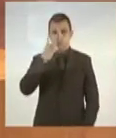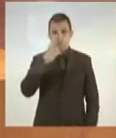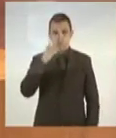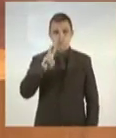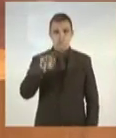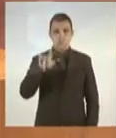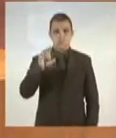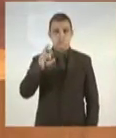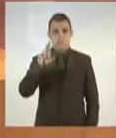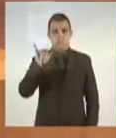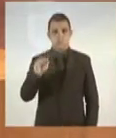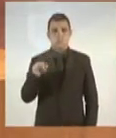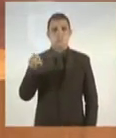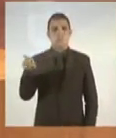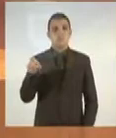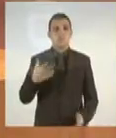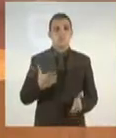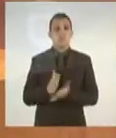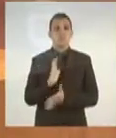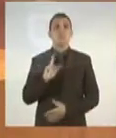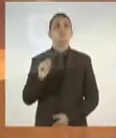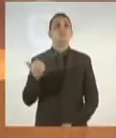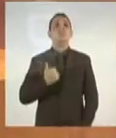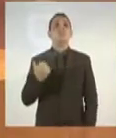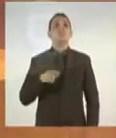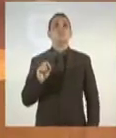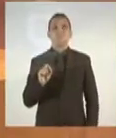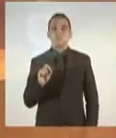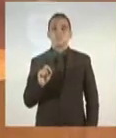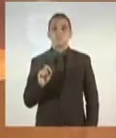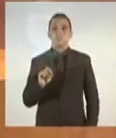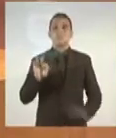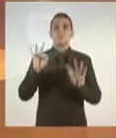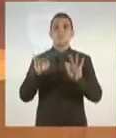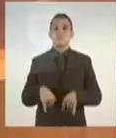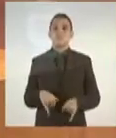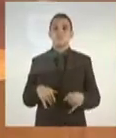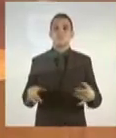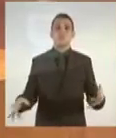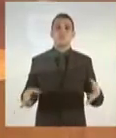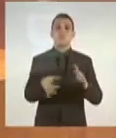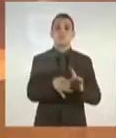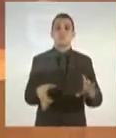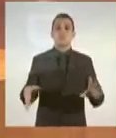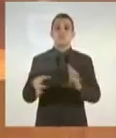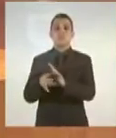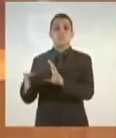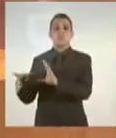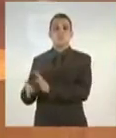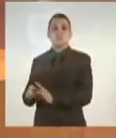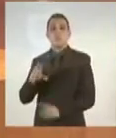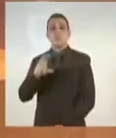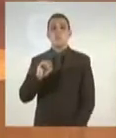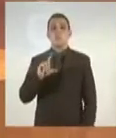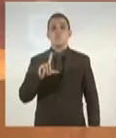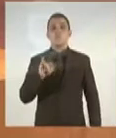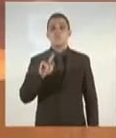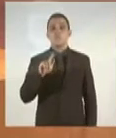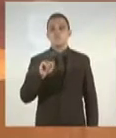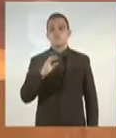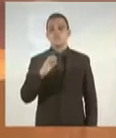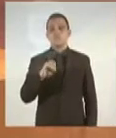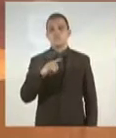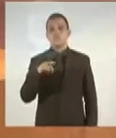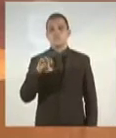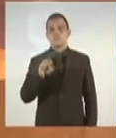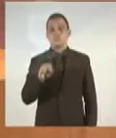aprovou em primeiro turno o fim das coligações proporcionais. Ainda vai para a votação